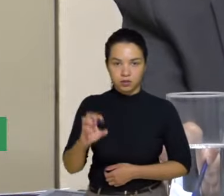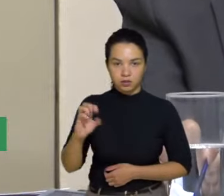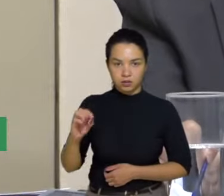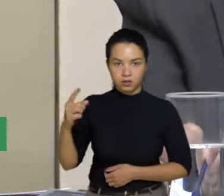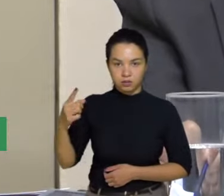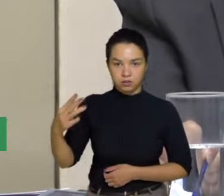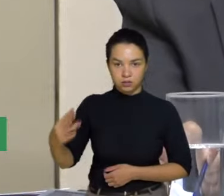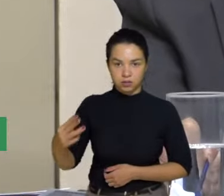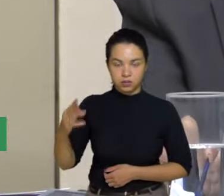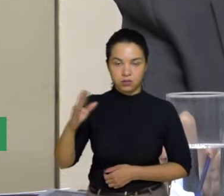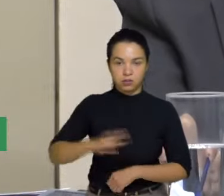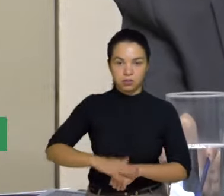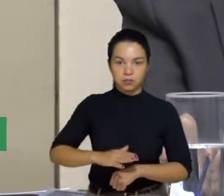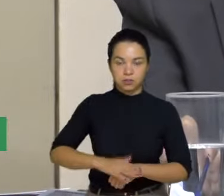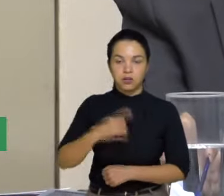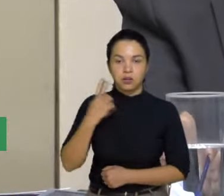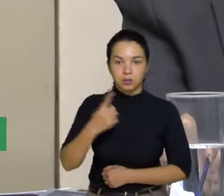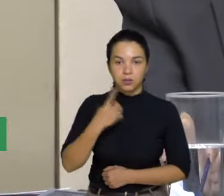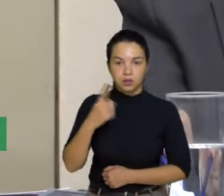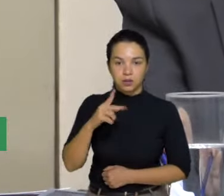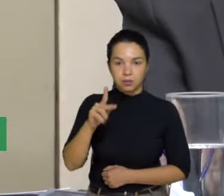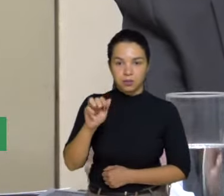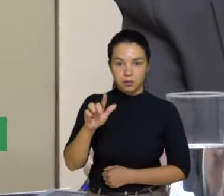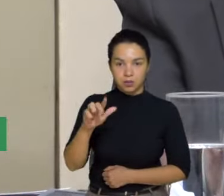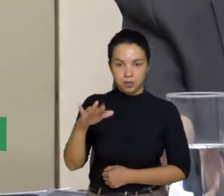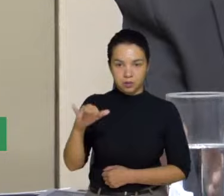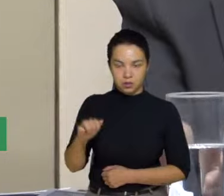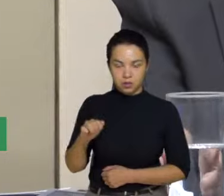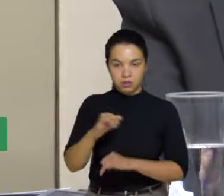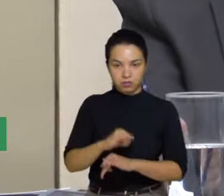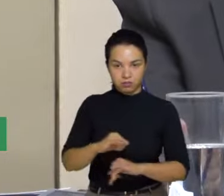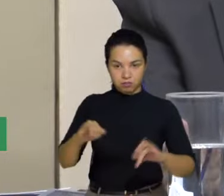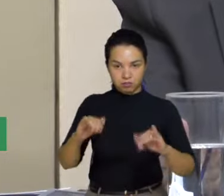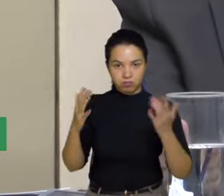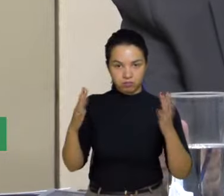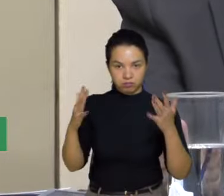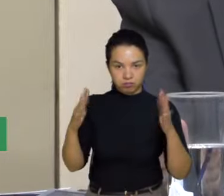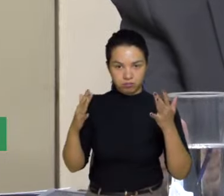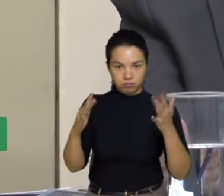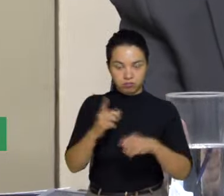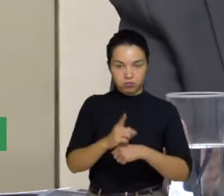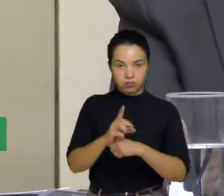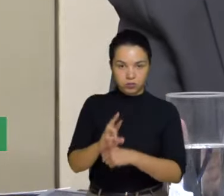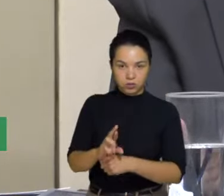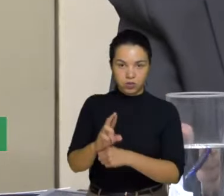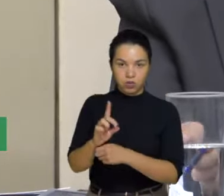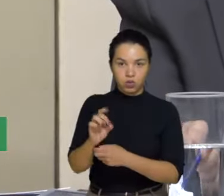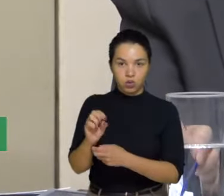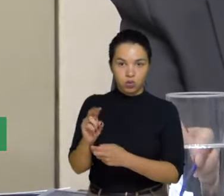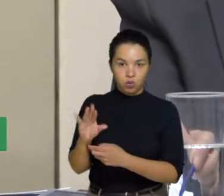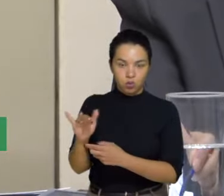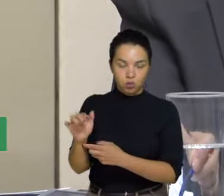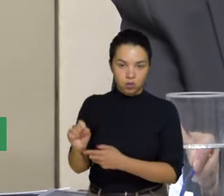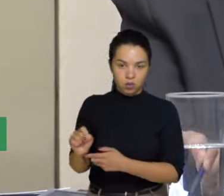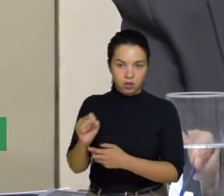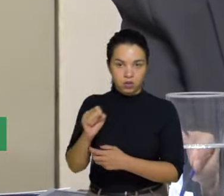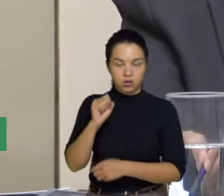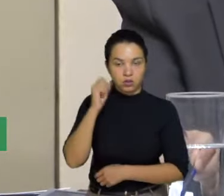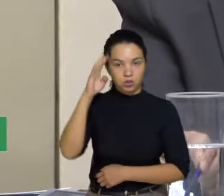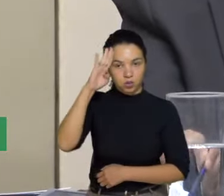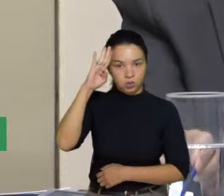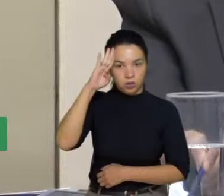0013, iniciativa da deputada Paulinha, manifestando aplauso ao senhor Douglas Santana Leandro, soldado da Polícia